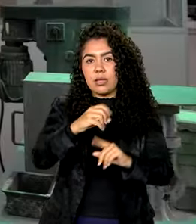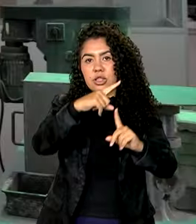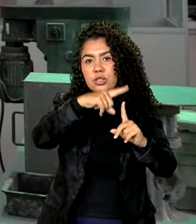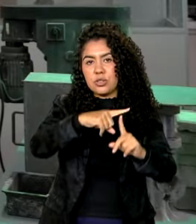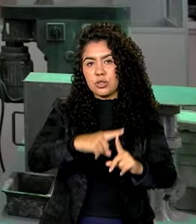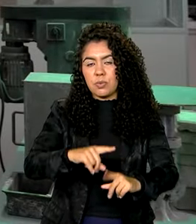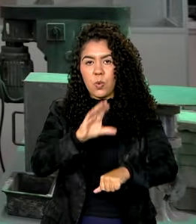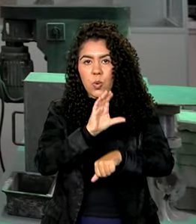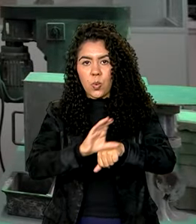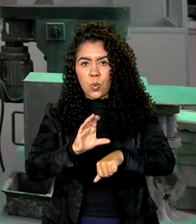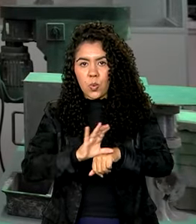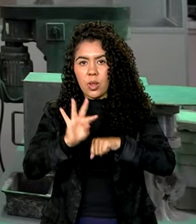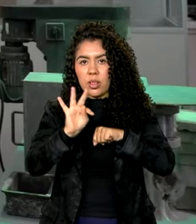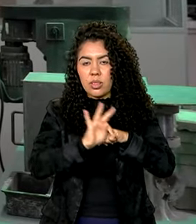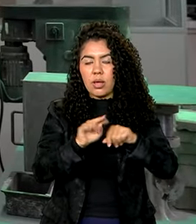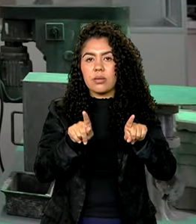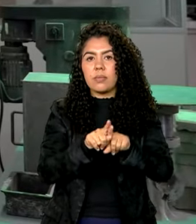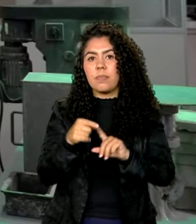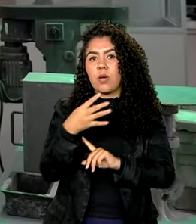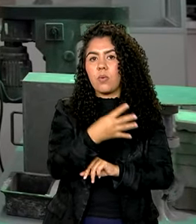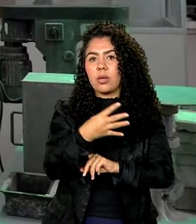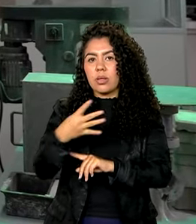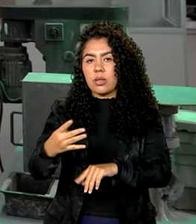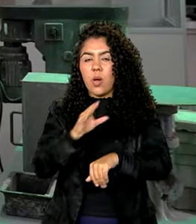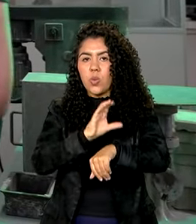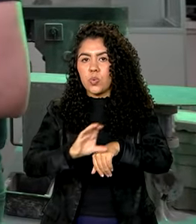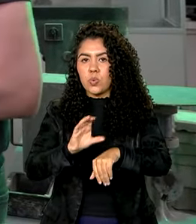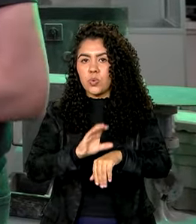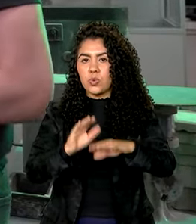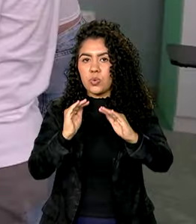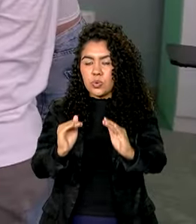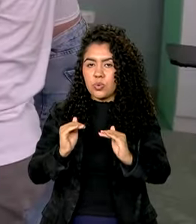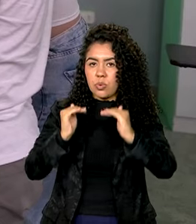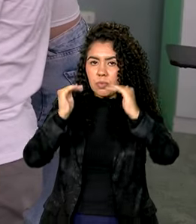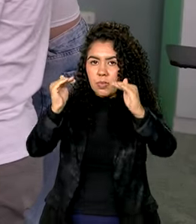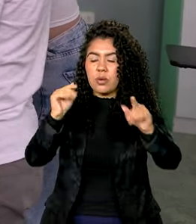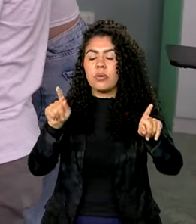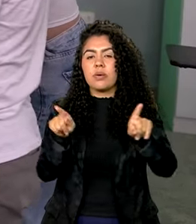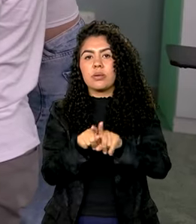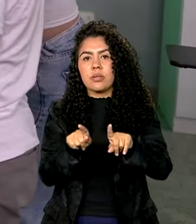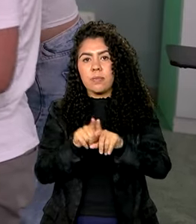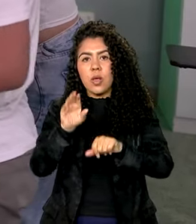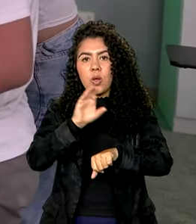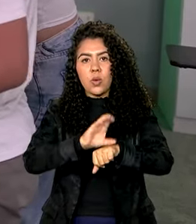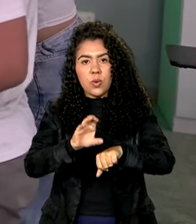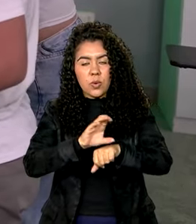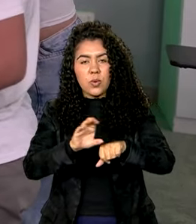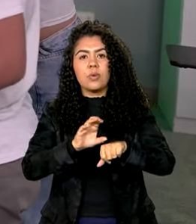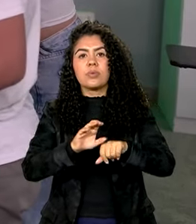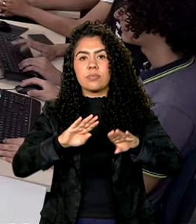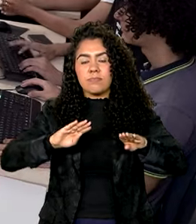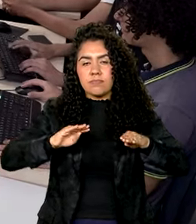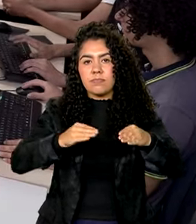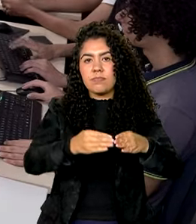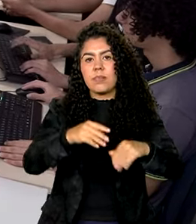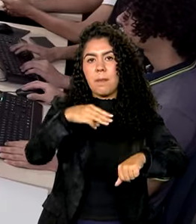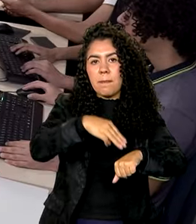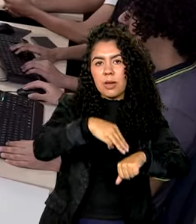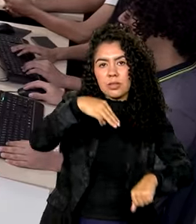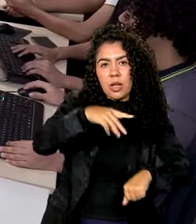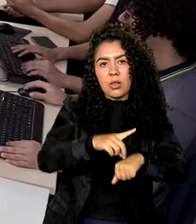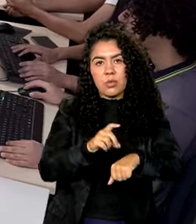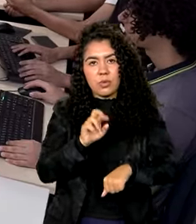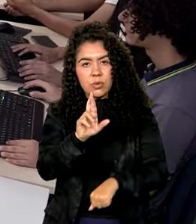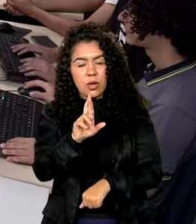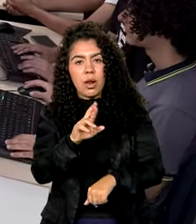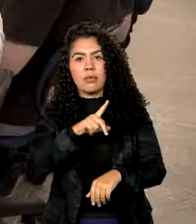técnicos, 44 cursos superiores, além de cursos de especialização, mestrado e doutorado em várias